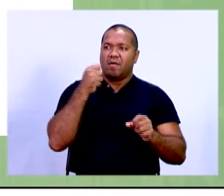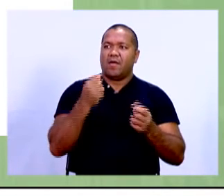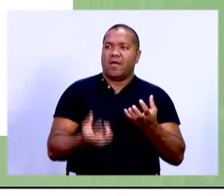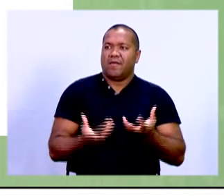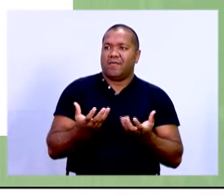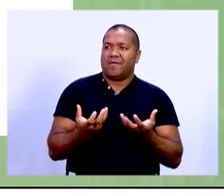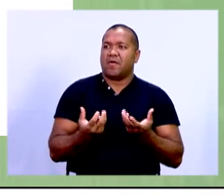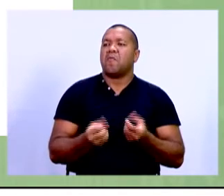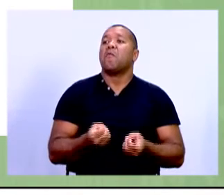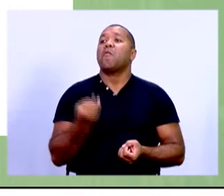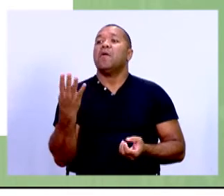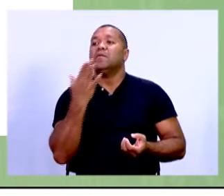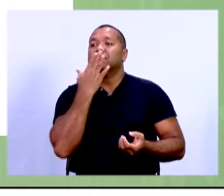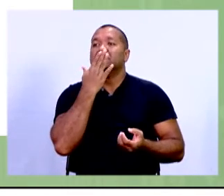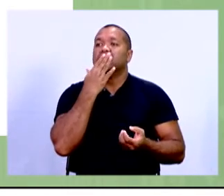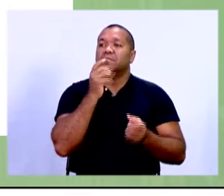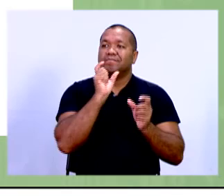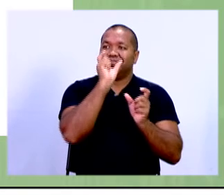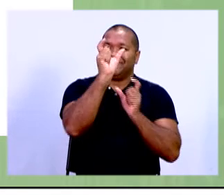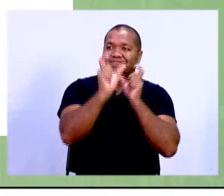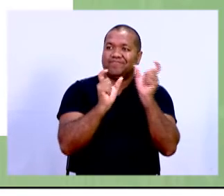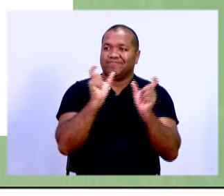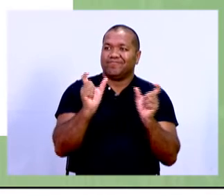dessa ordem de serviço que vai